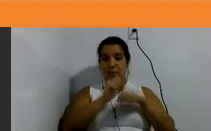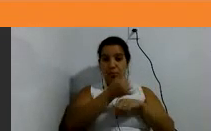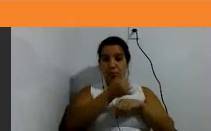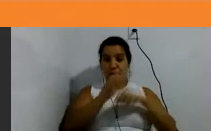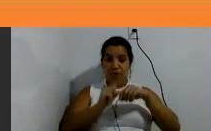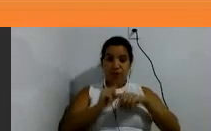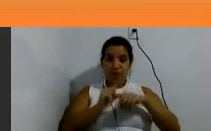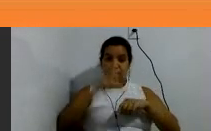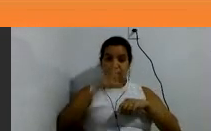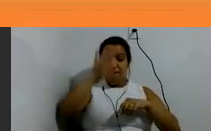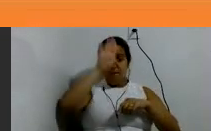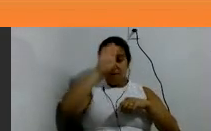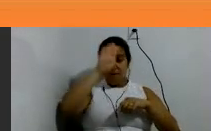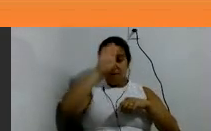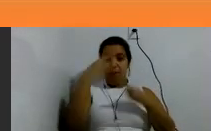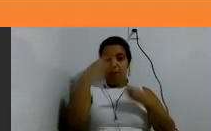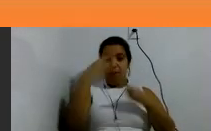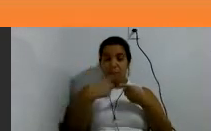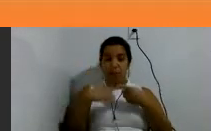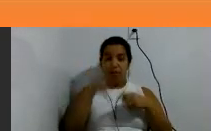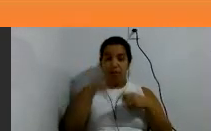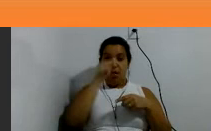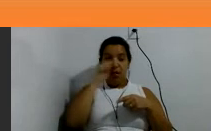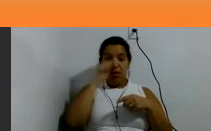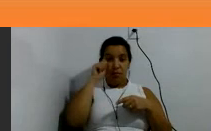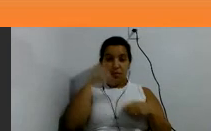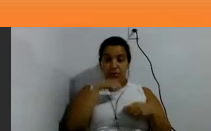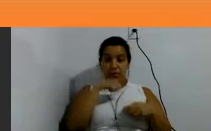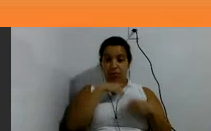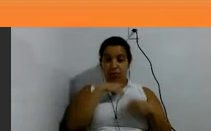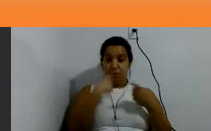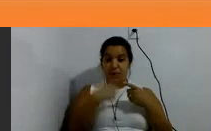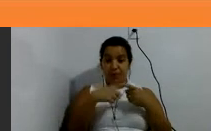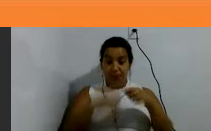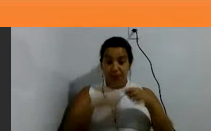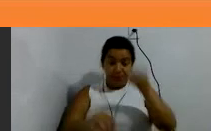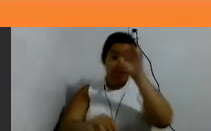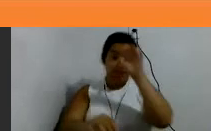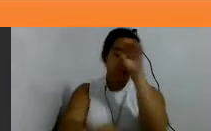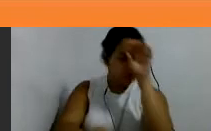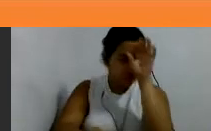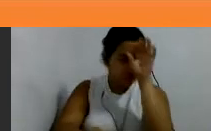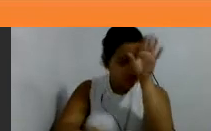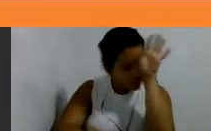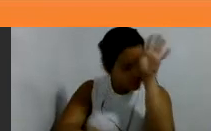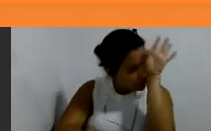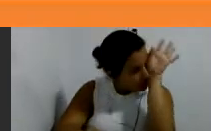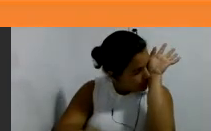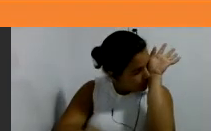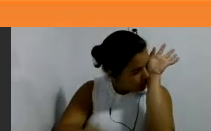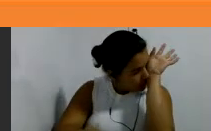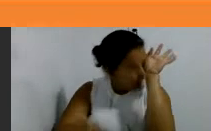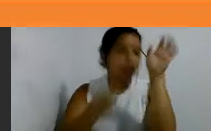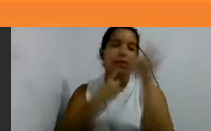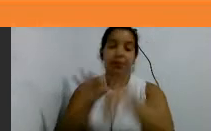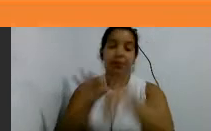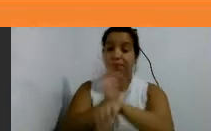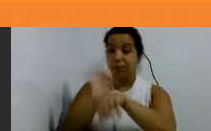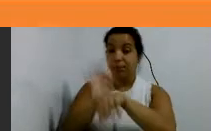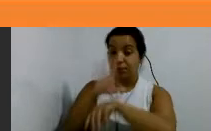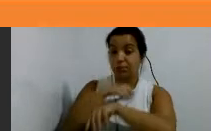de febre por causa da anemia. Porque a gente tem o quê? Toda vez que a gente tem destruição de hemácia, a gente tem um pico